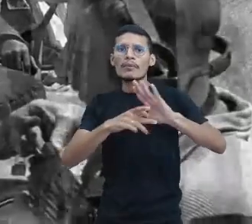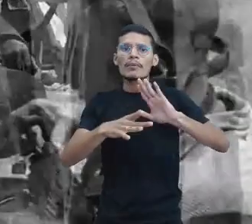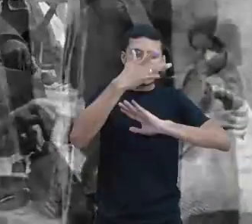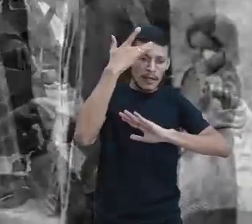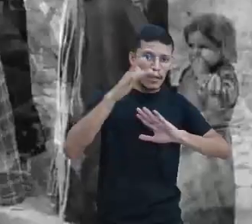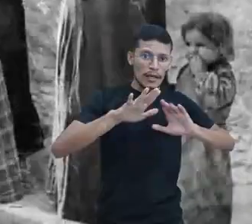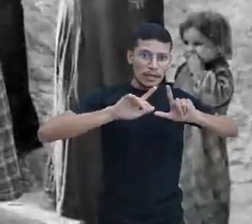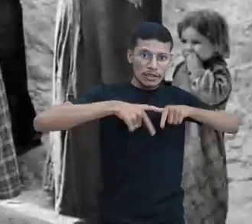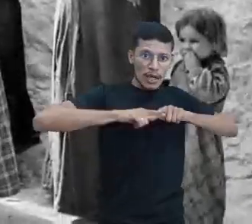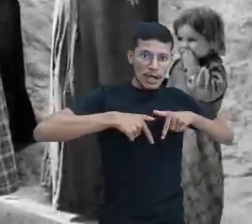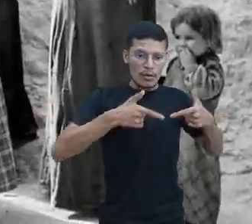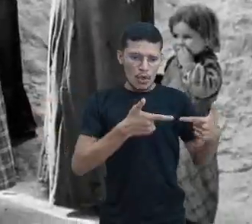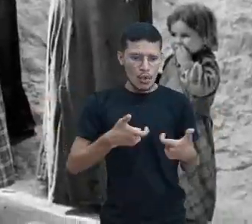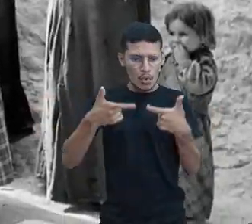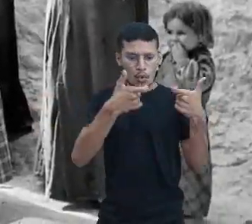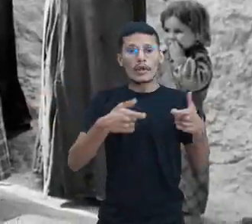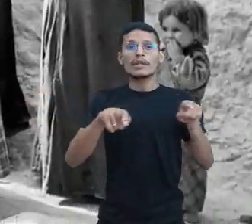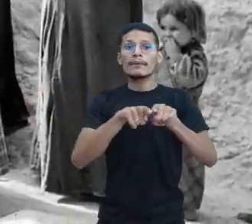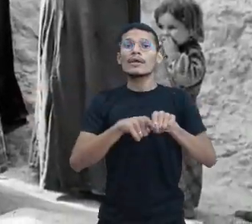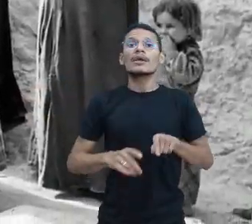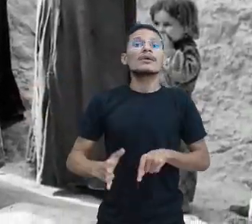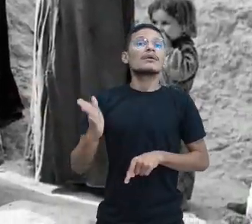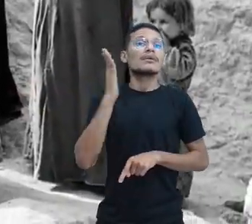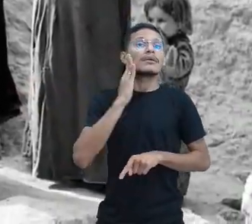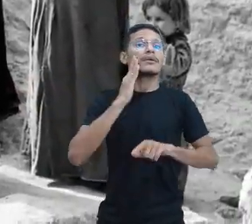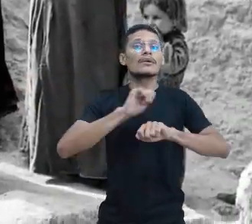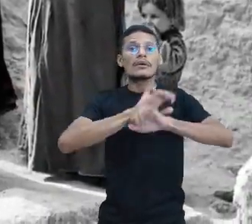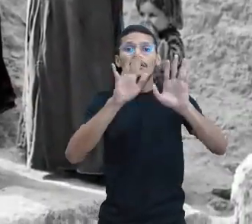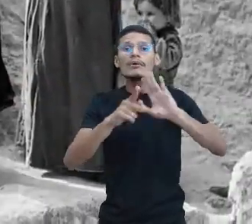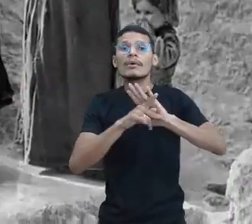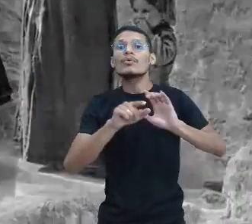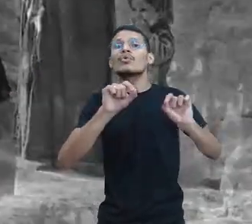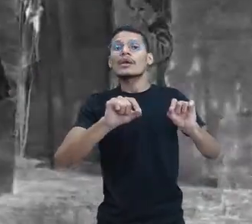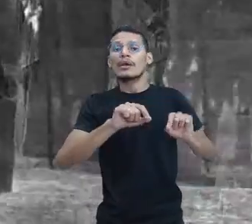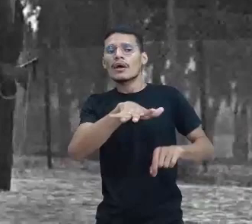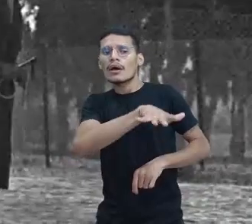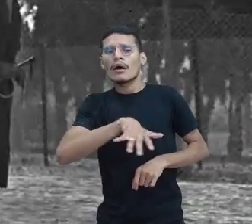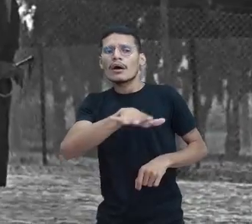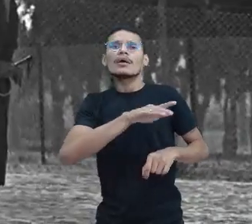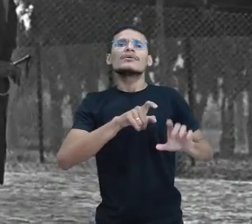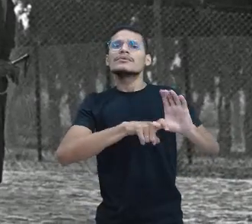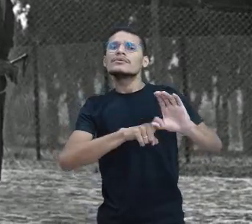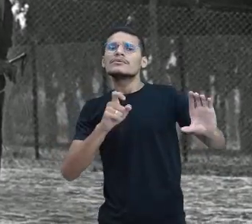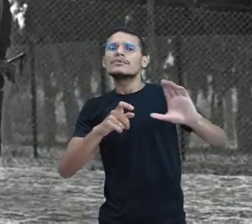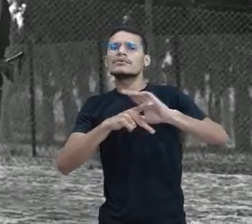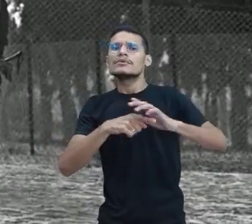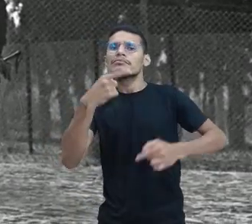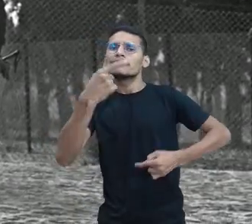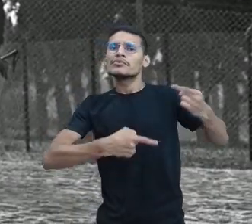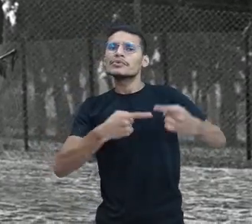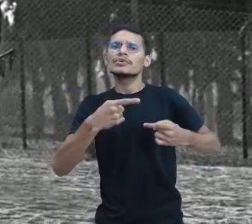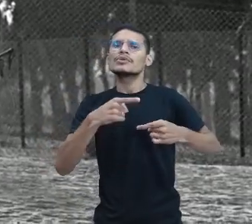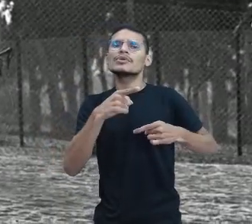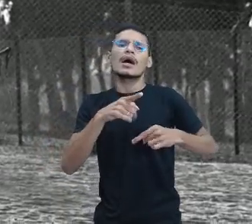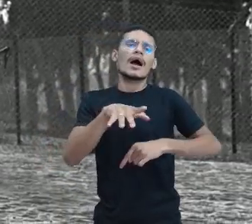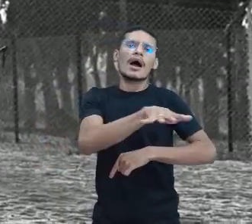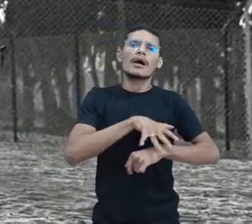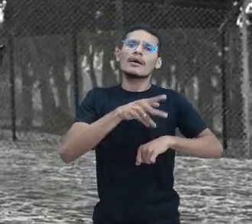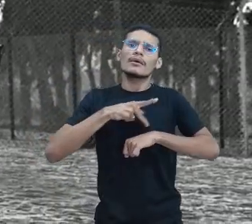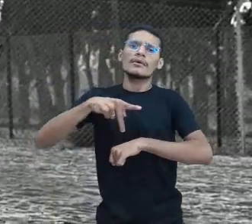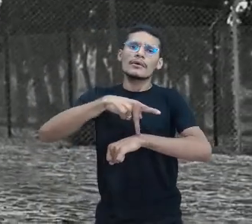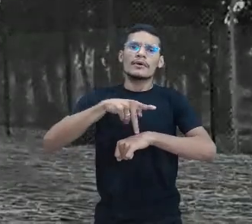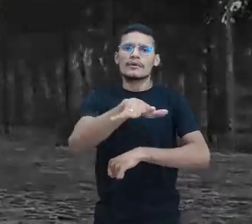ocupados e o reconhecimento da soberania, da integridade territorial e da independência política de todos os estados da região.